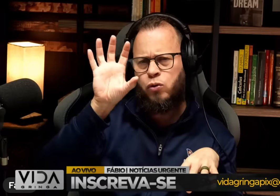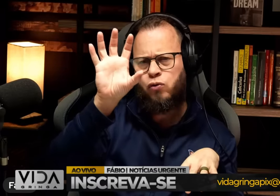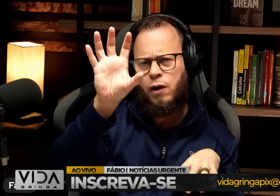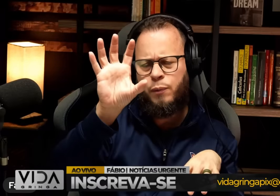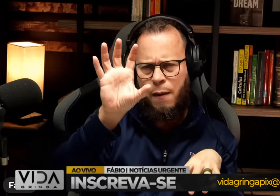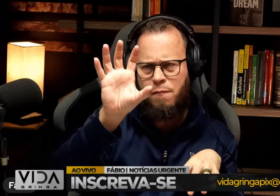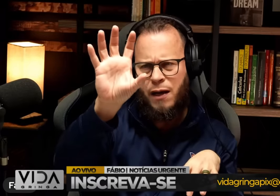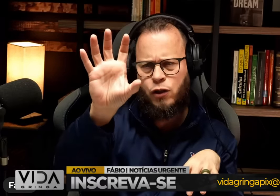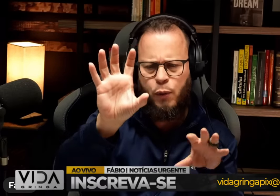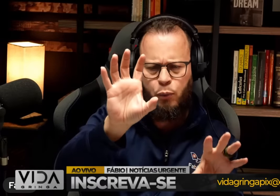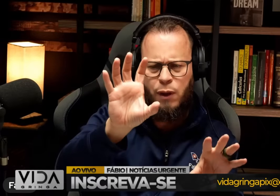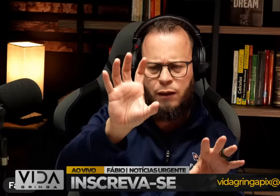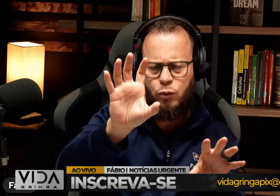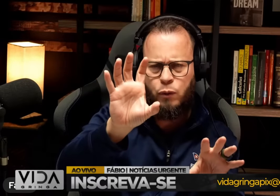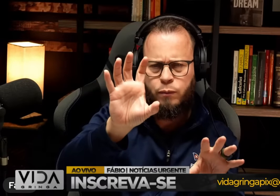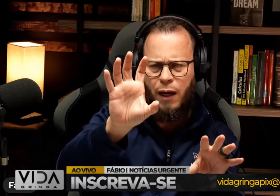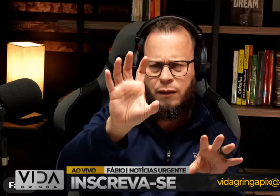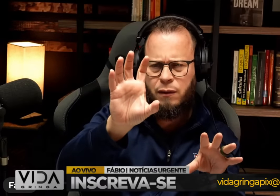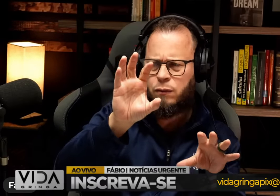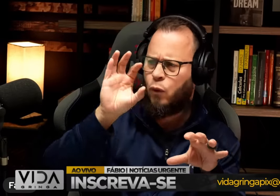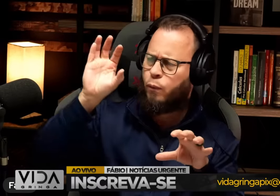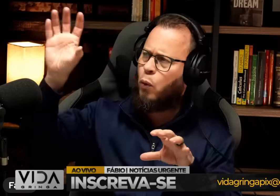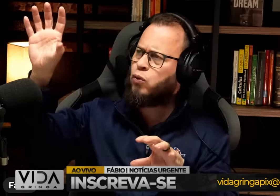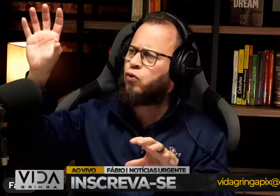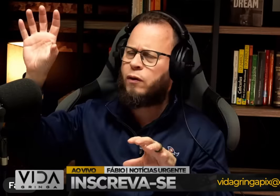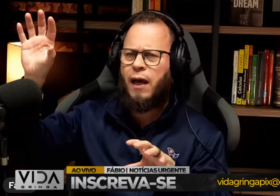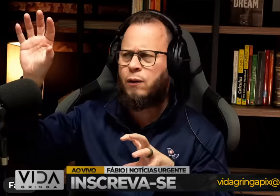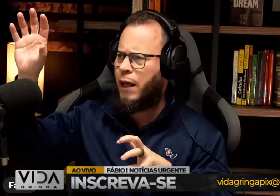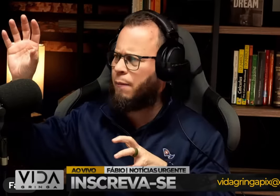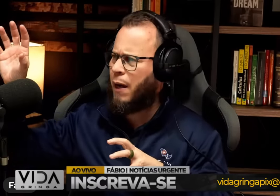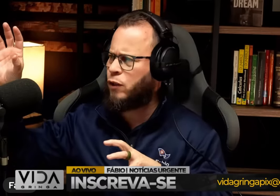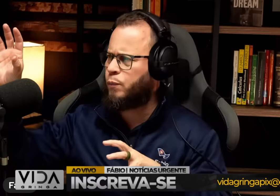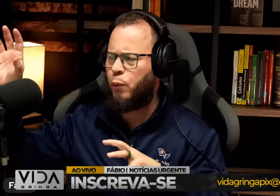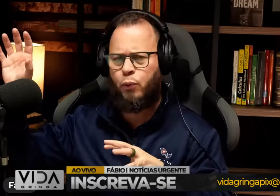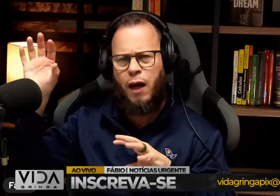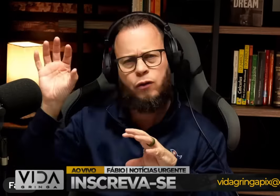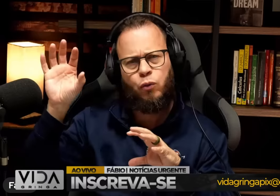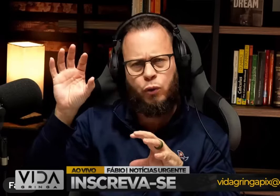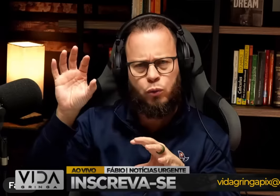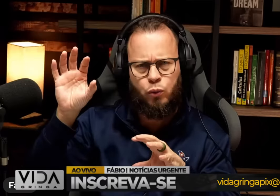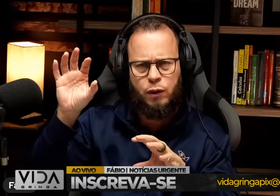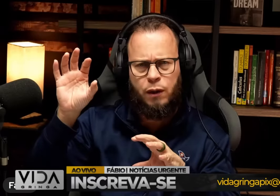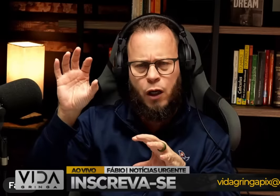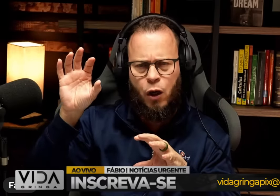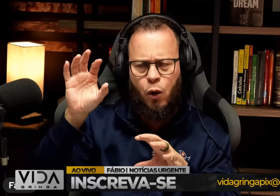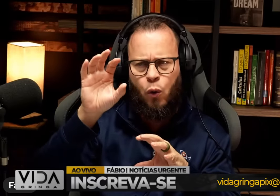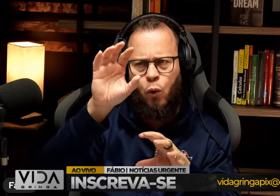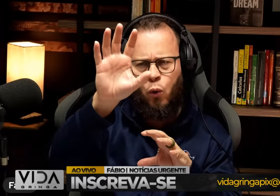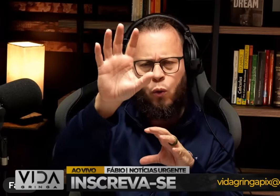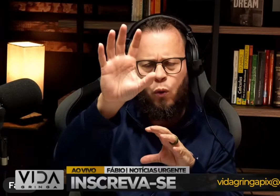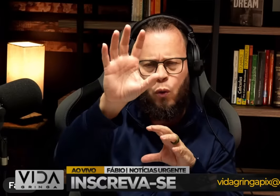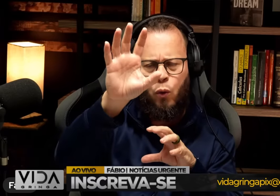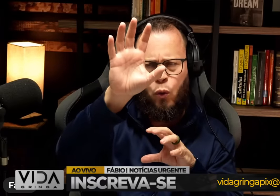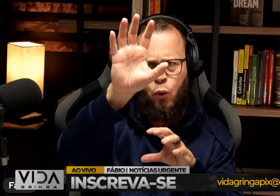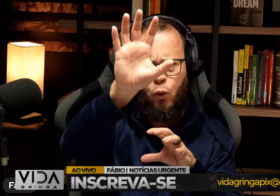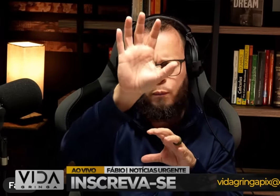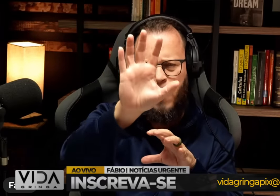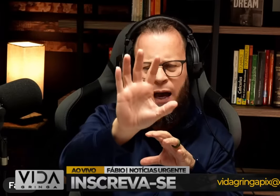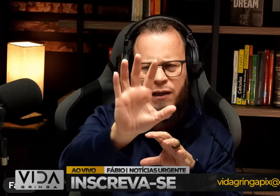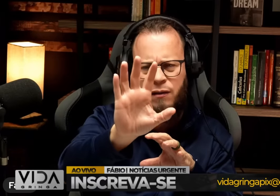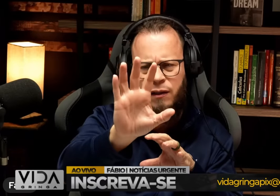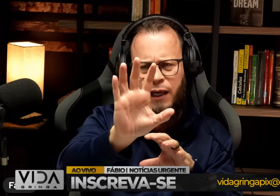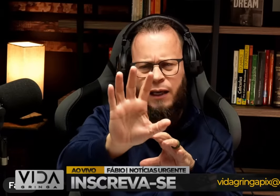o Trump é mais popular do que o Biden, o Bolsonaro é mais popular do que o Lula.